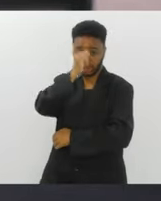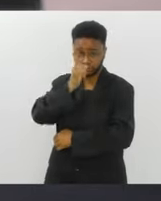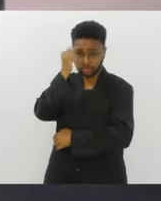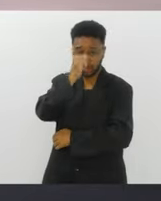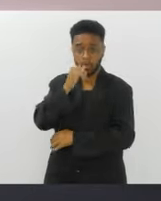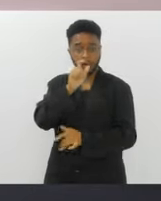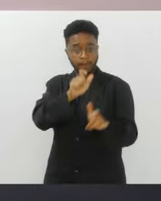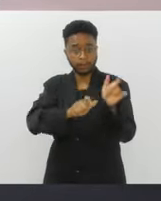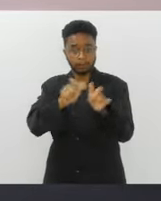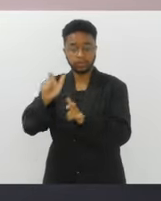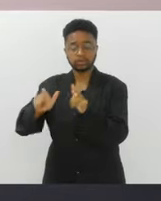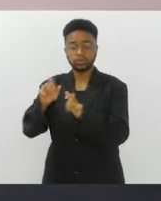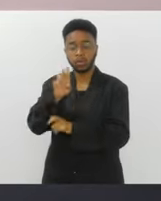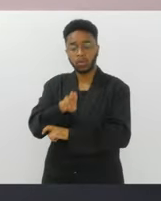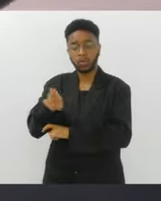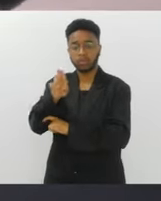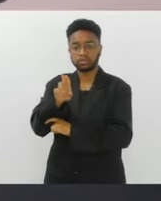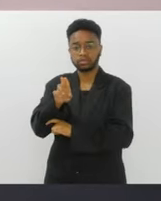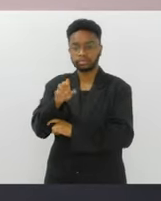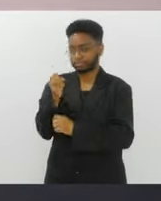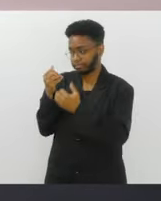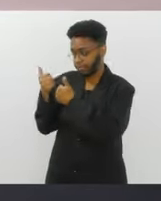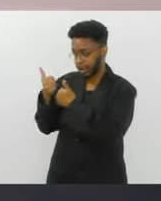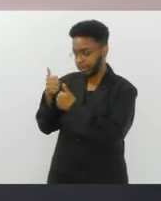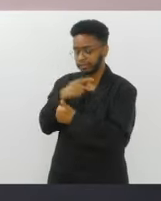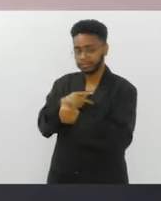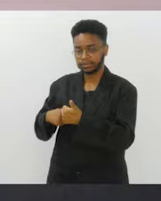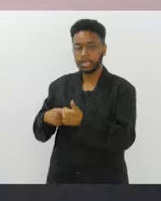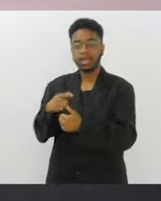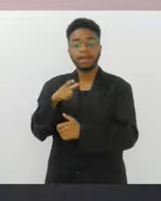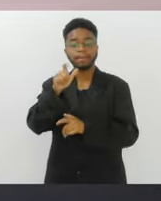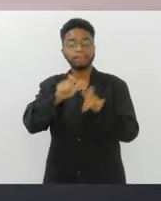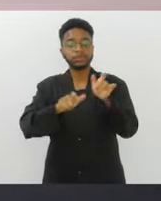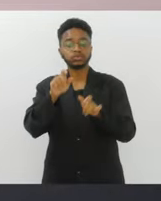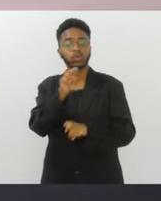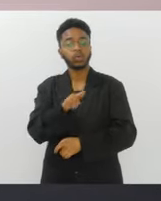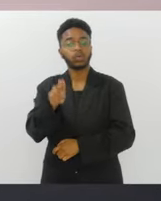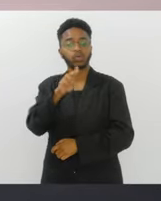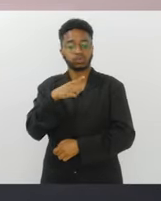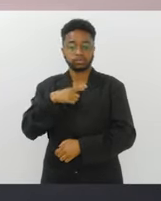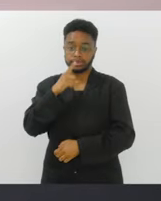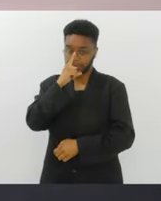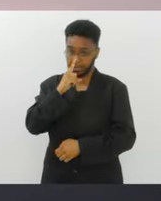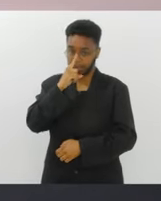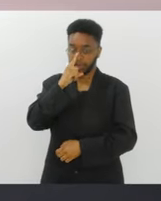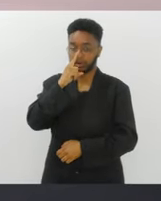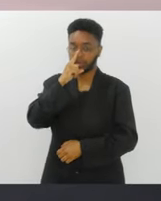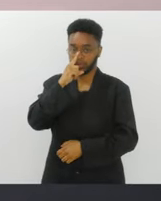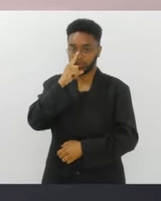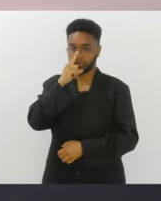em massa. Tudo bom, presidente? Dos usuários em massa em risco.